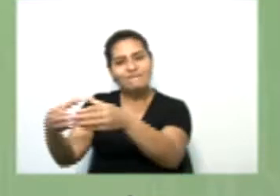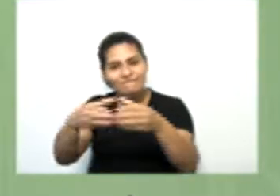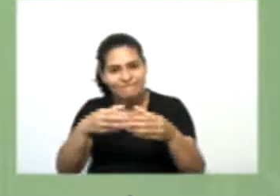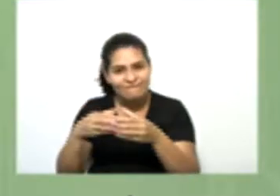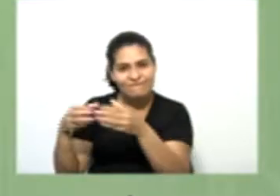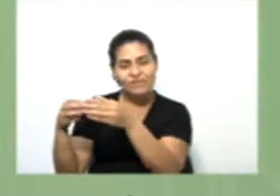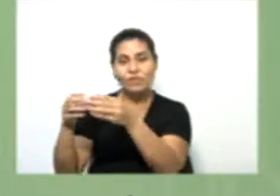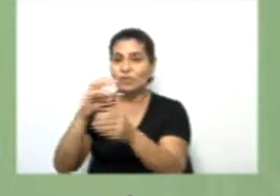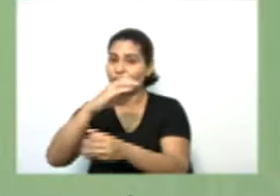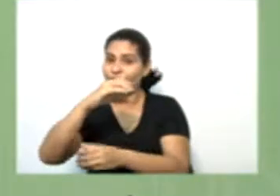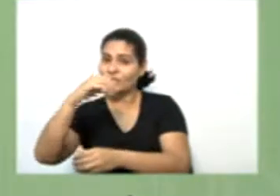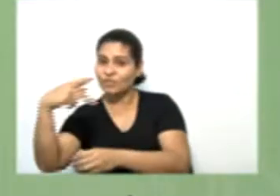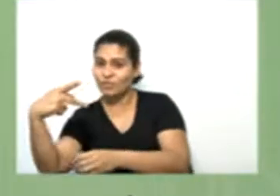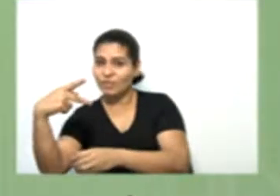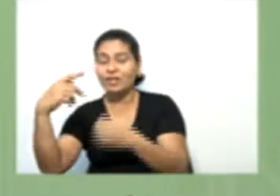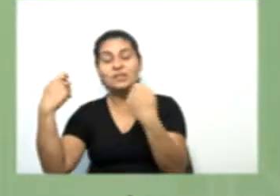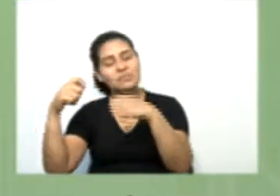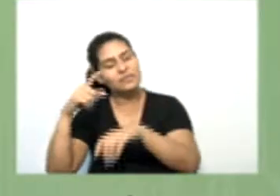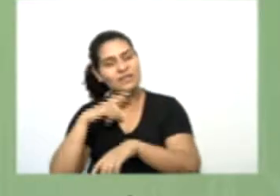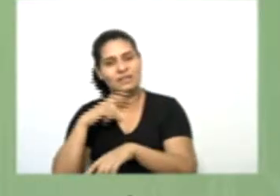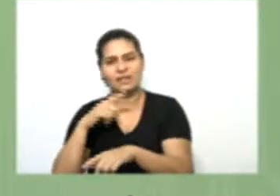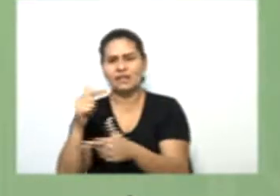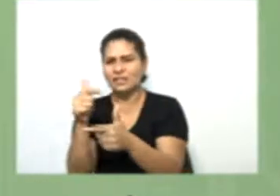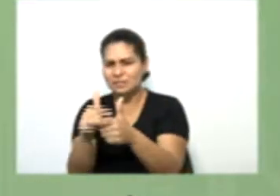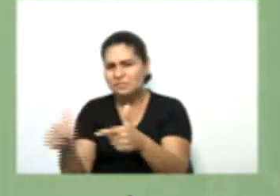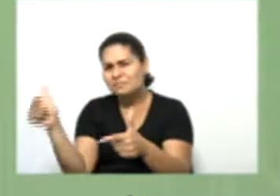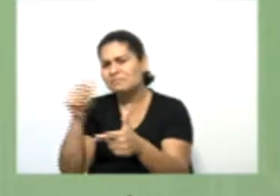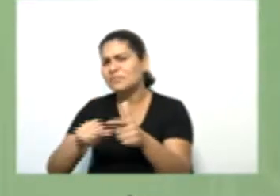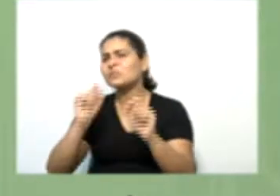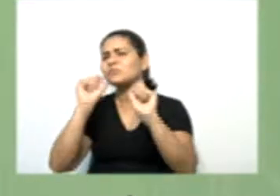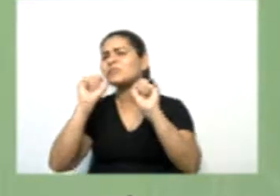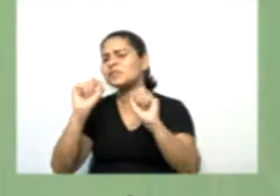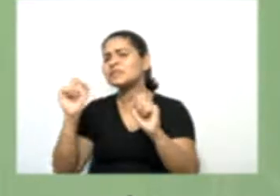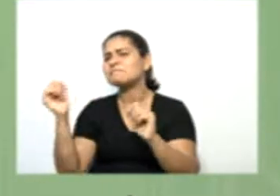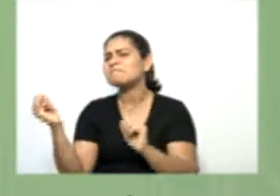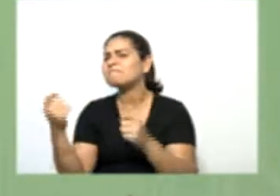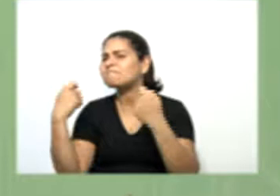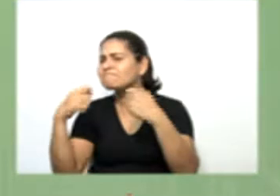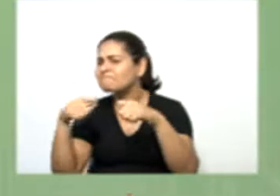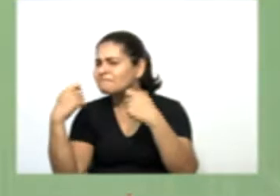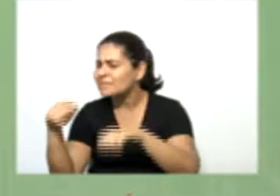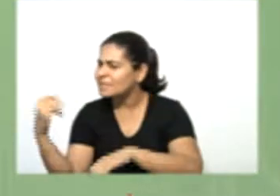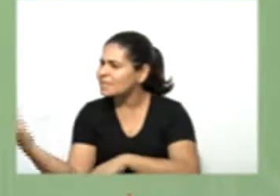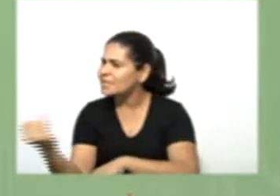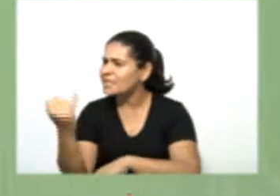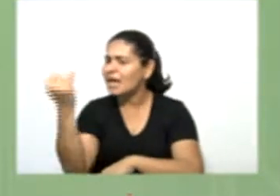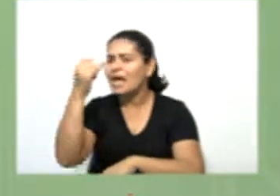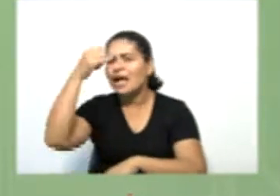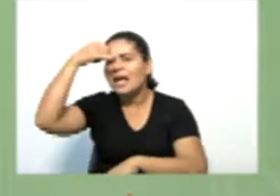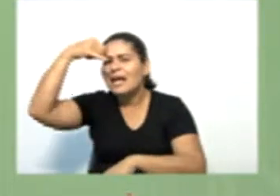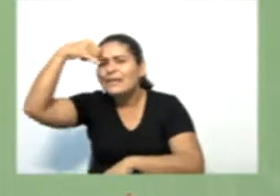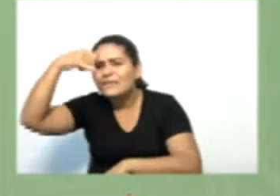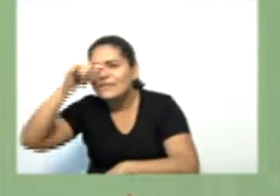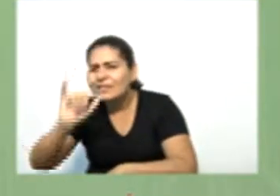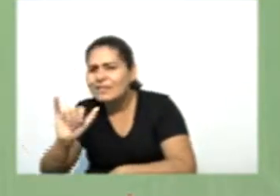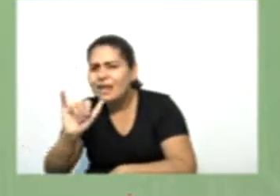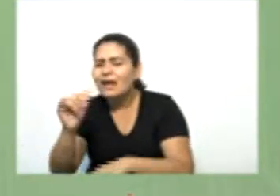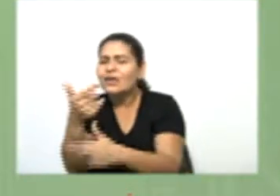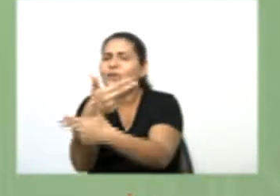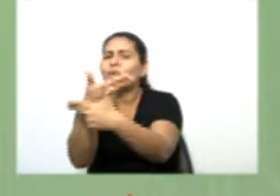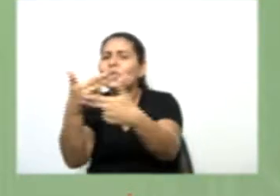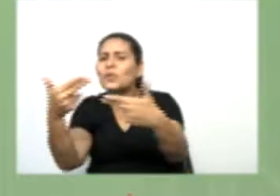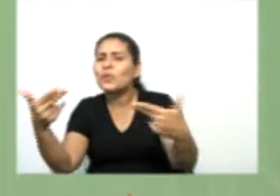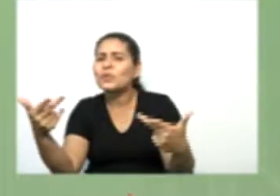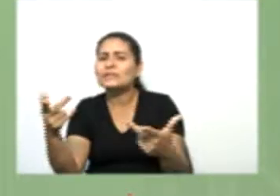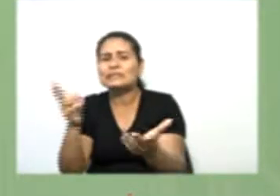cooperativa. Para tirar vantagens de conflito, é necessário, olha só, evitar formas tradicionais